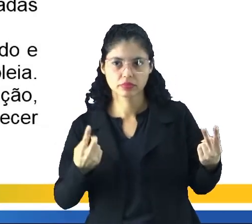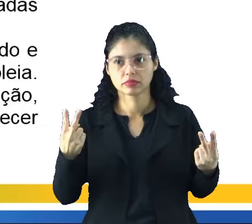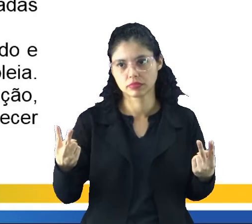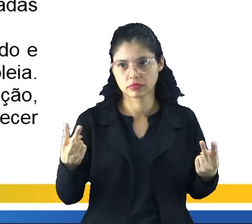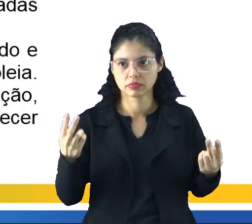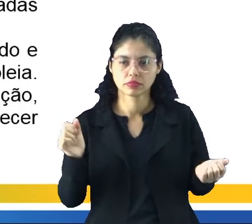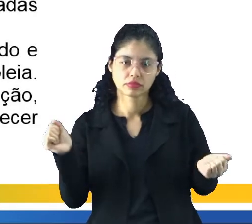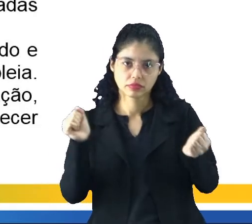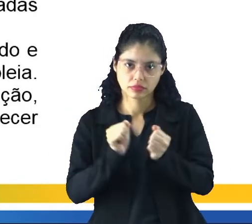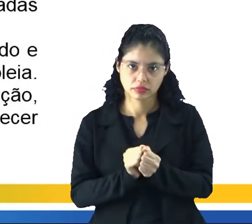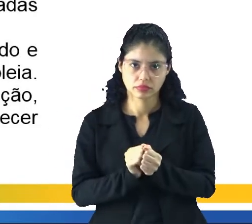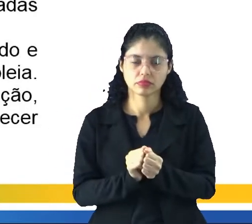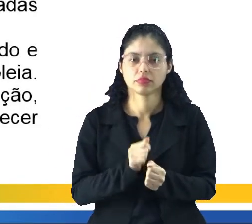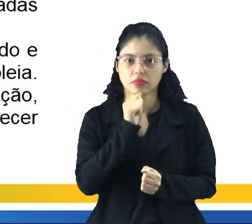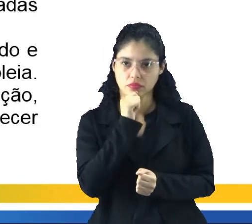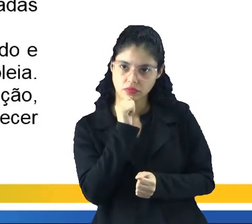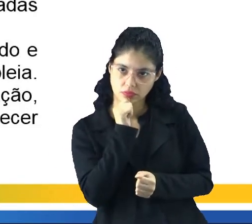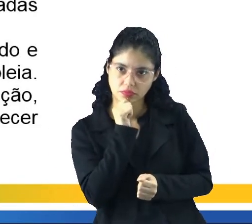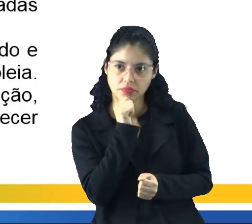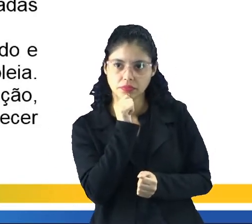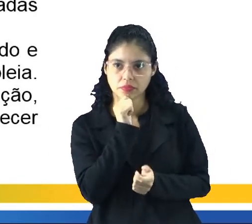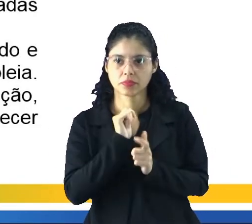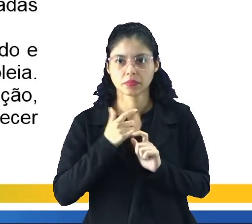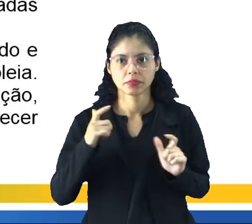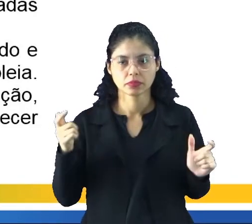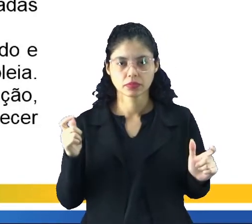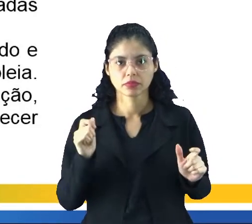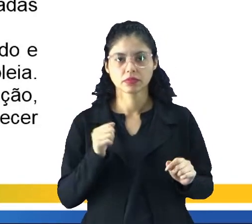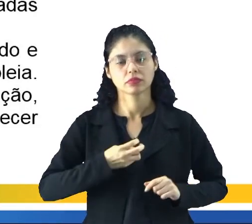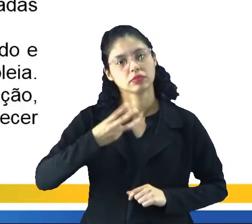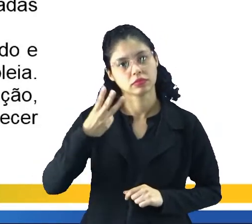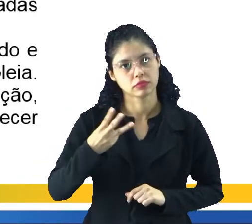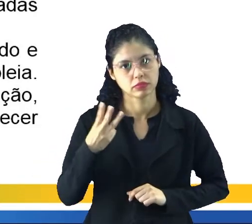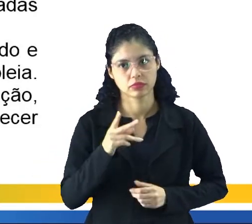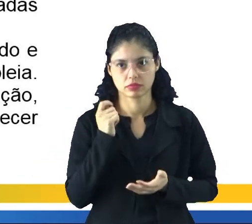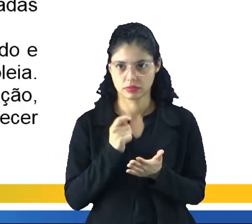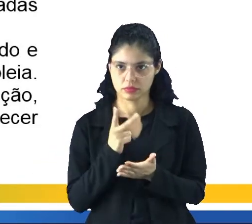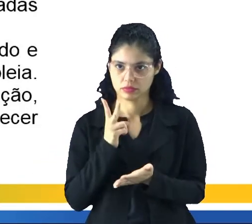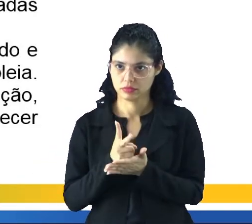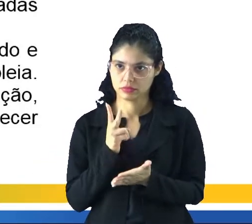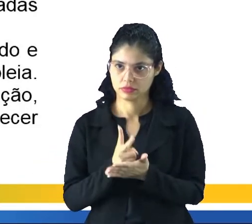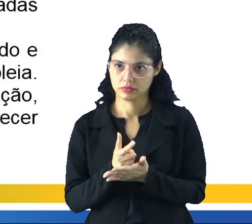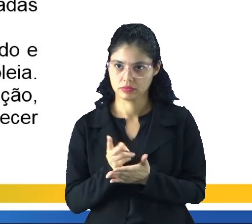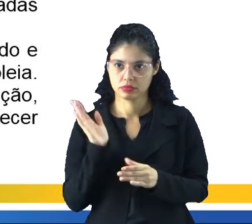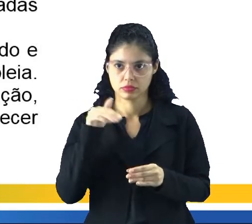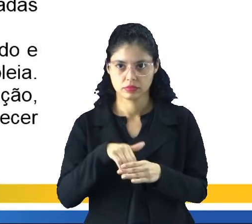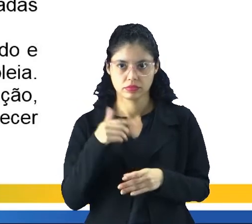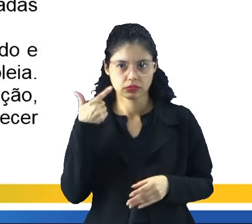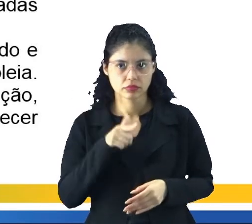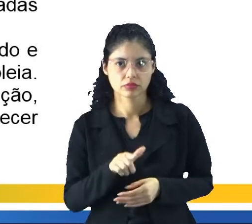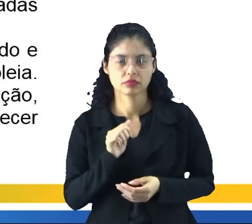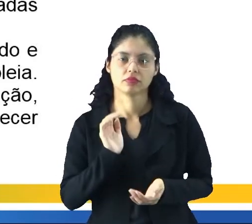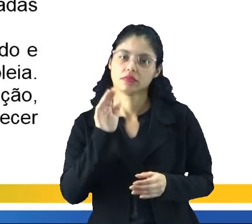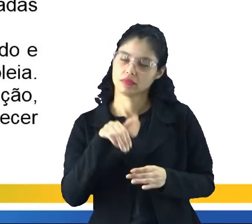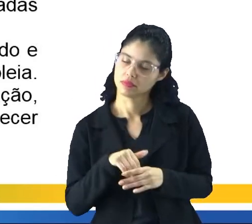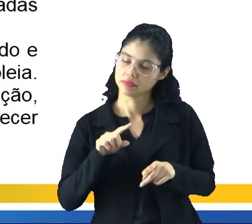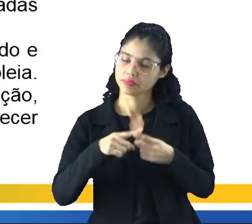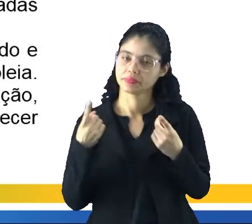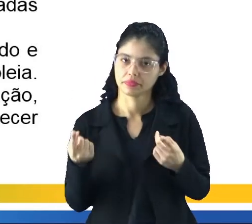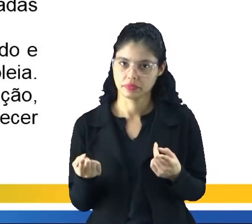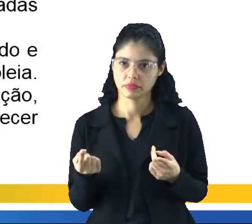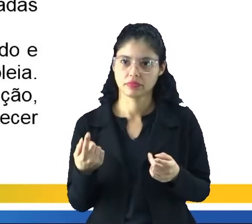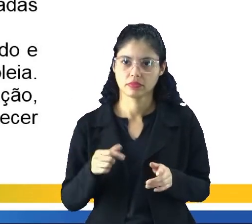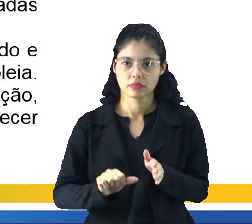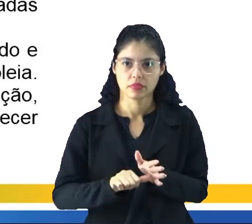estado se juntavam e apesar de ser imensamente maior, o terceiro estado era sempre vencido nas votações. No entanto,